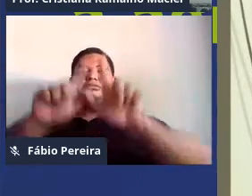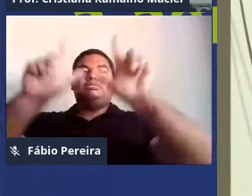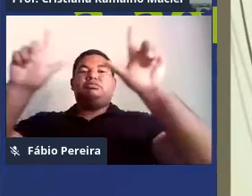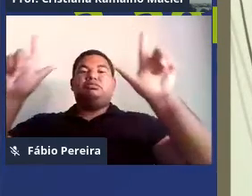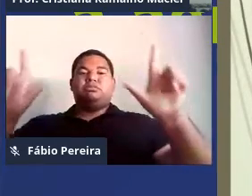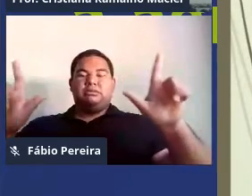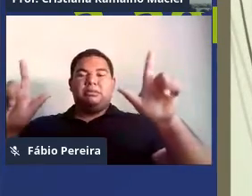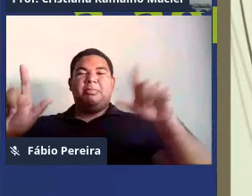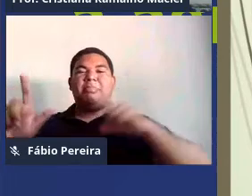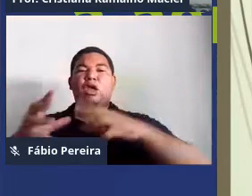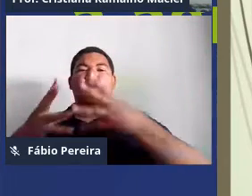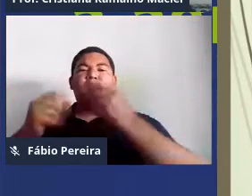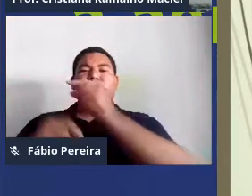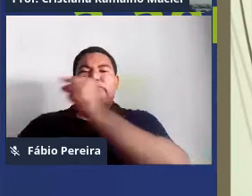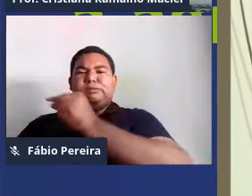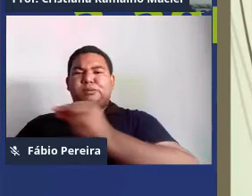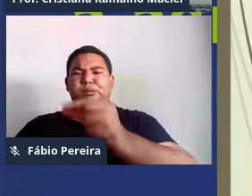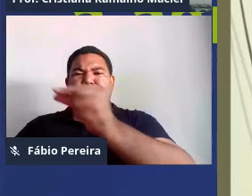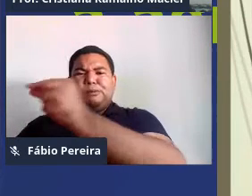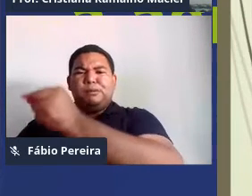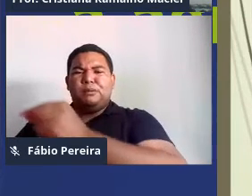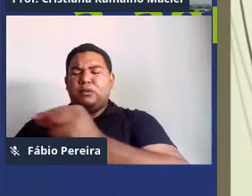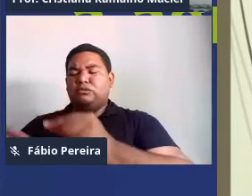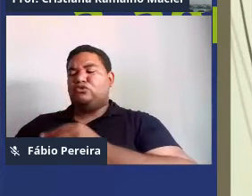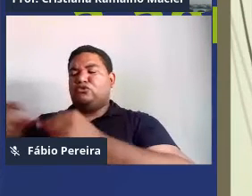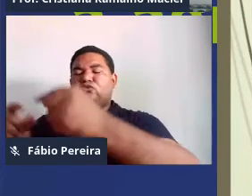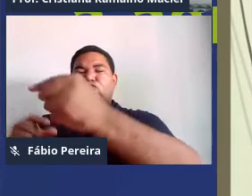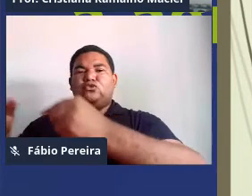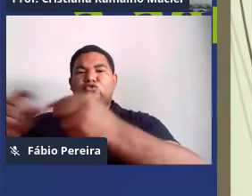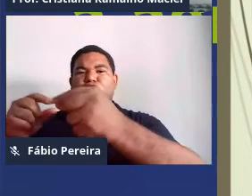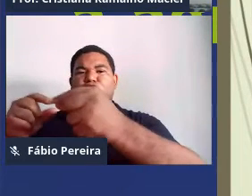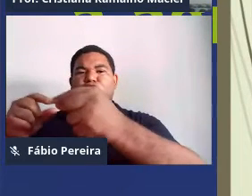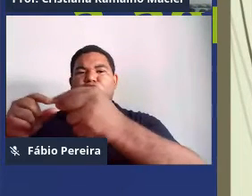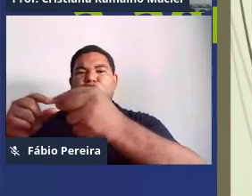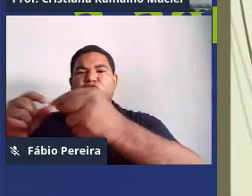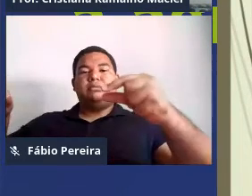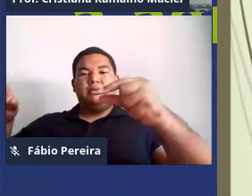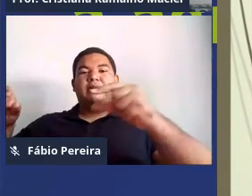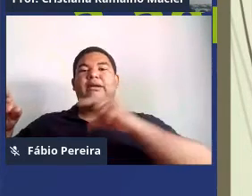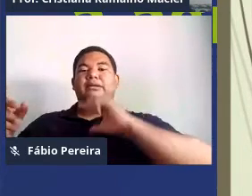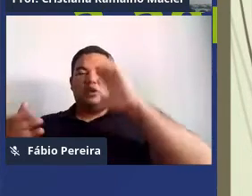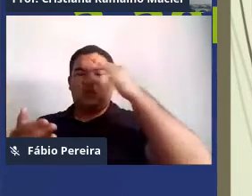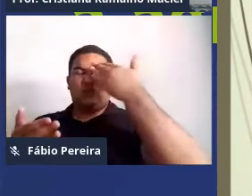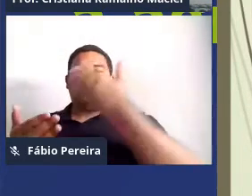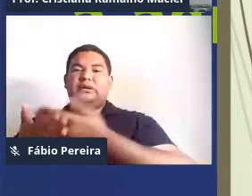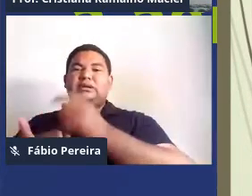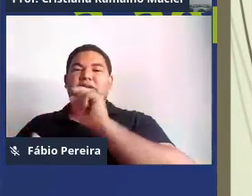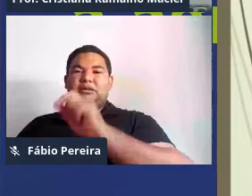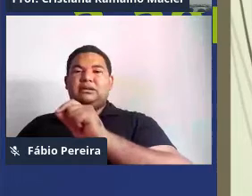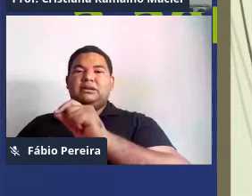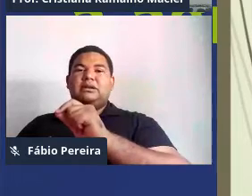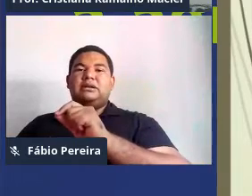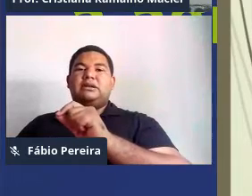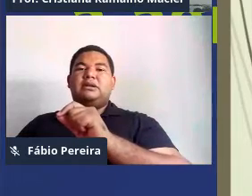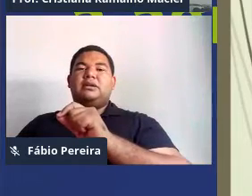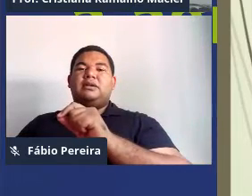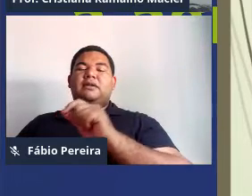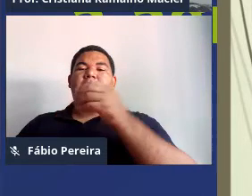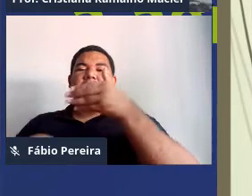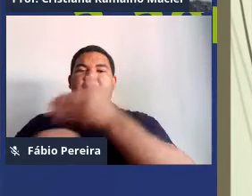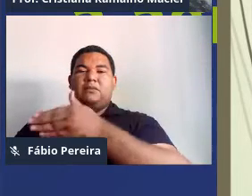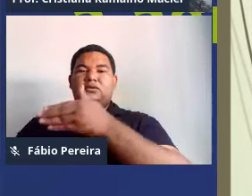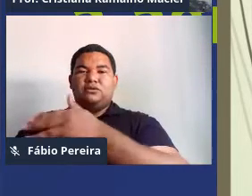aqueles milhares de pedacinhos em fragmentos maiores, com confiança de que fazem parte de um